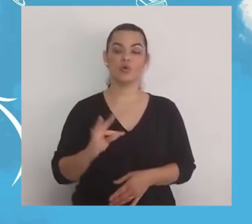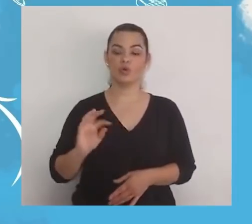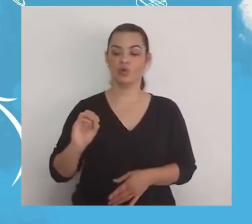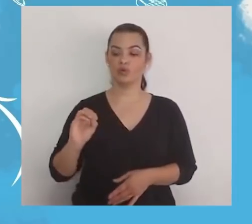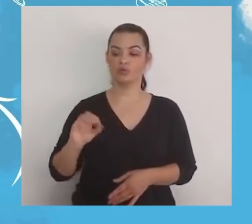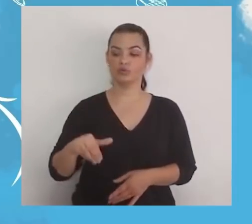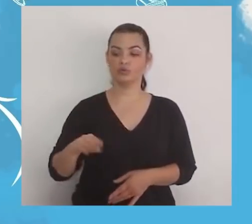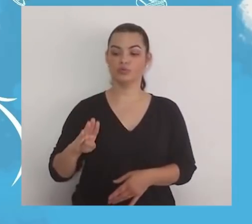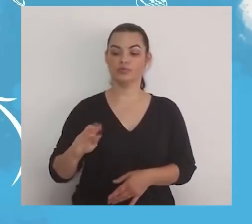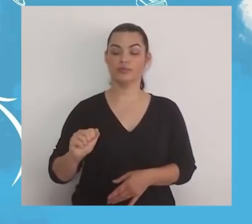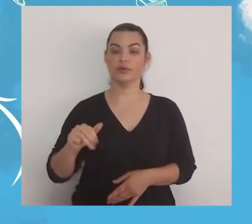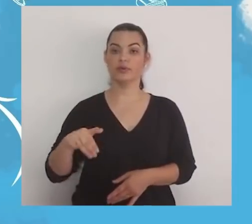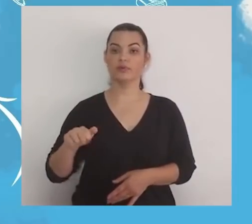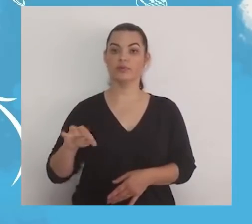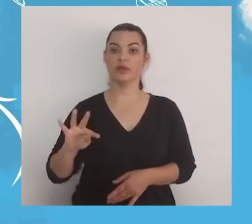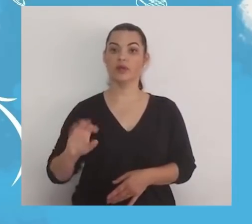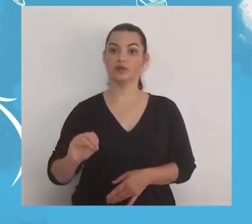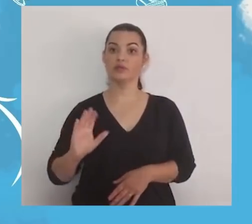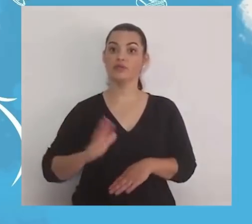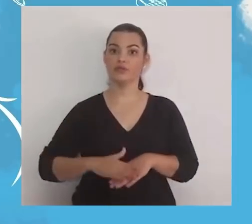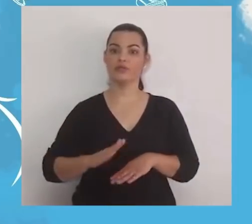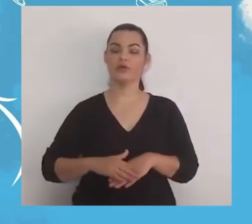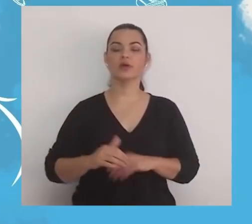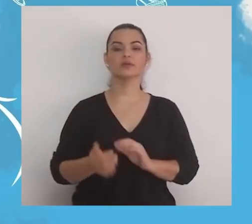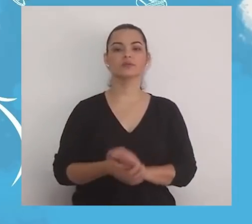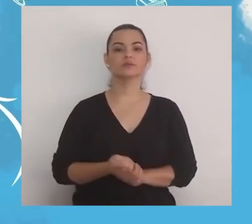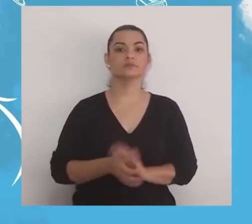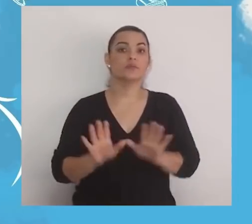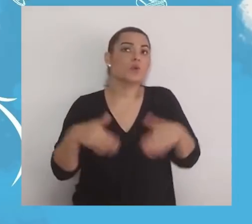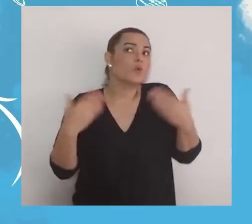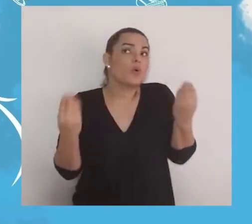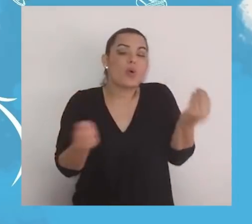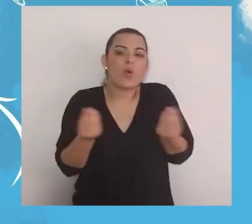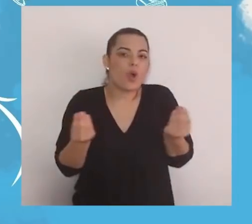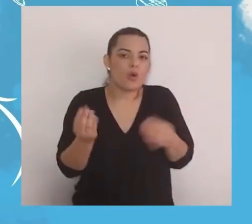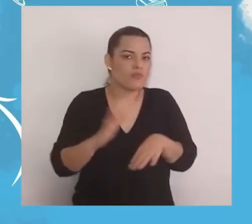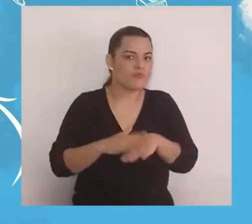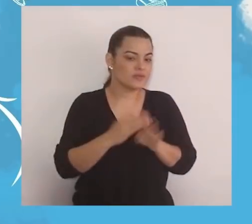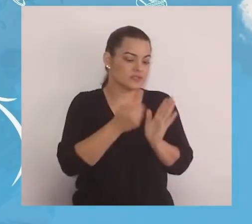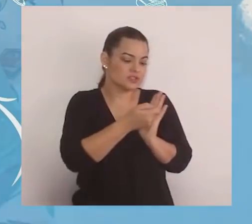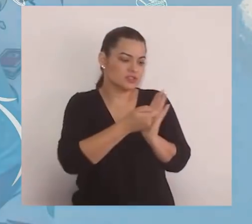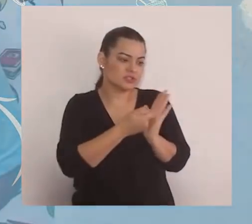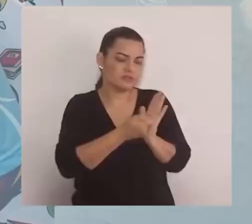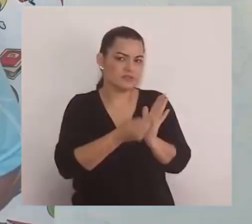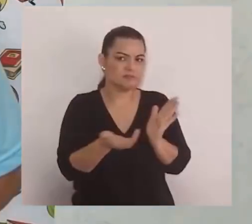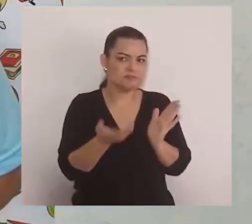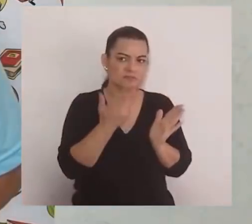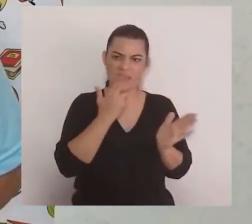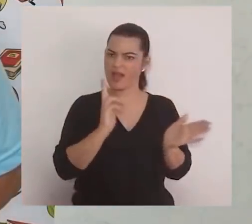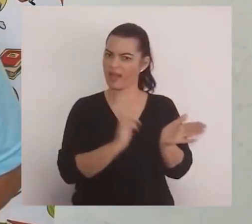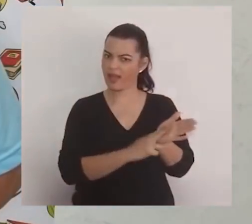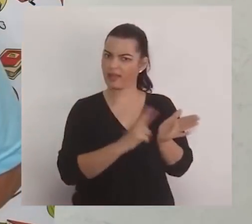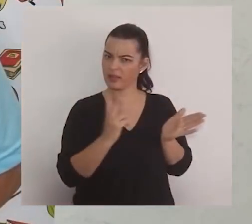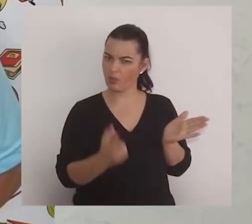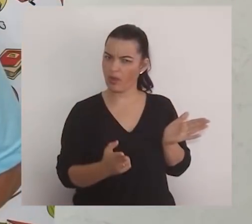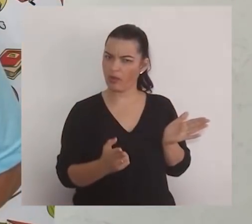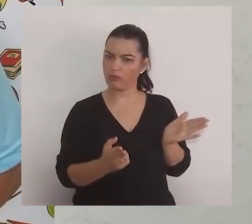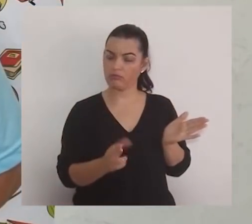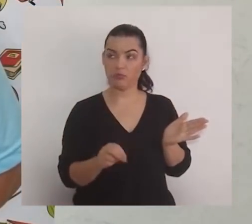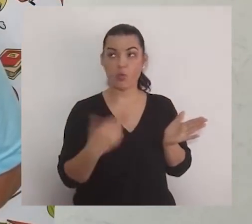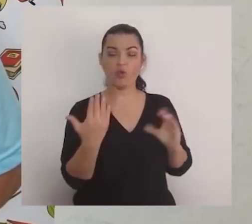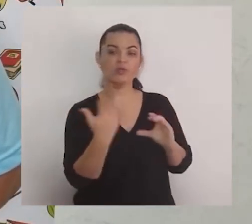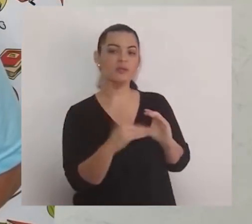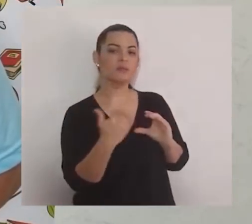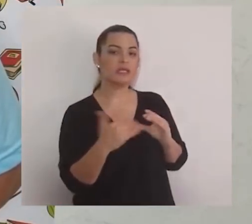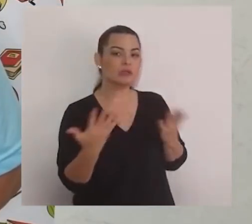síntese. Então, a Pro quer que vocês pensem aí o que vocês gostariam de registrar como